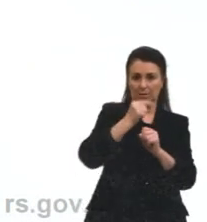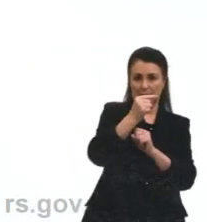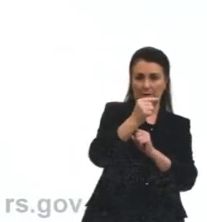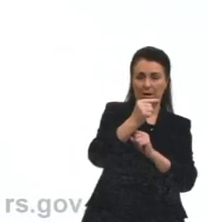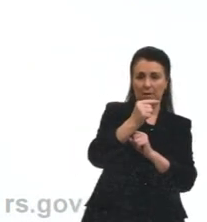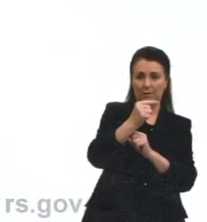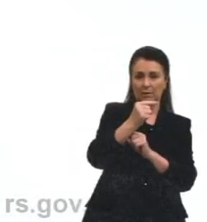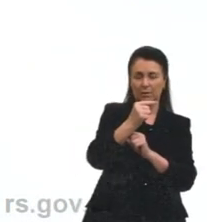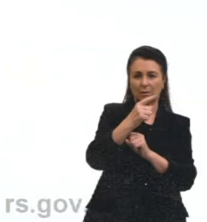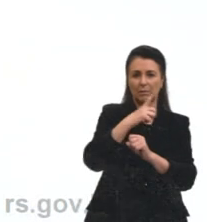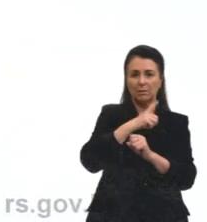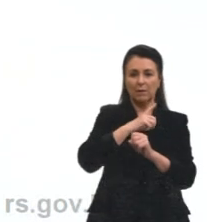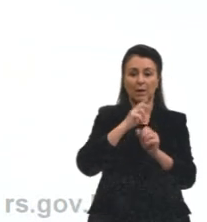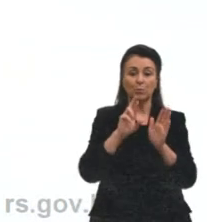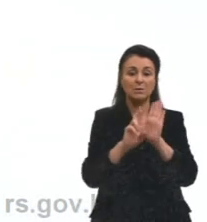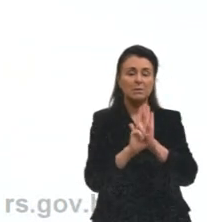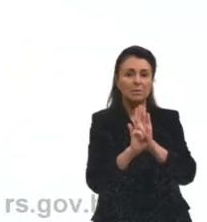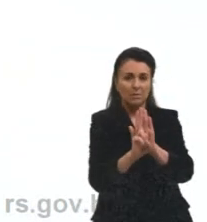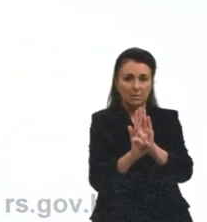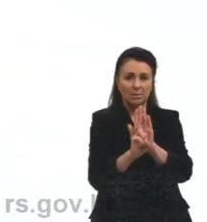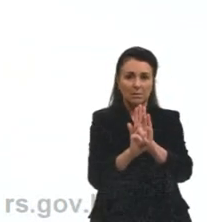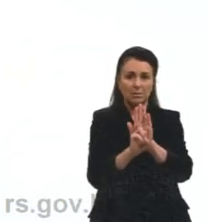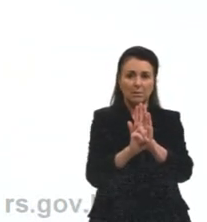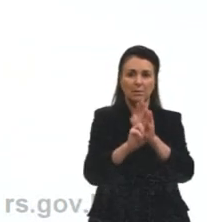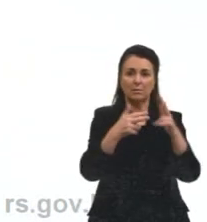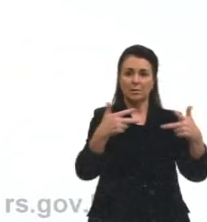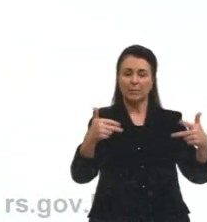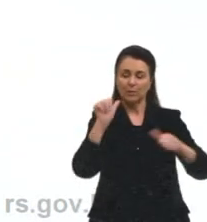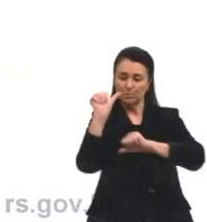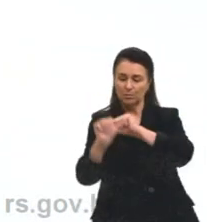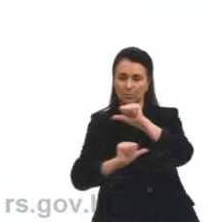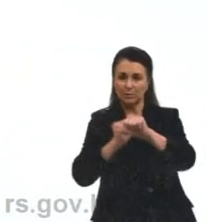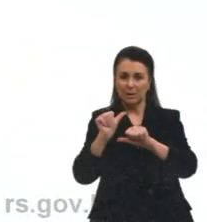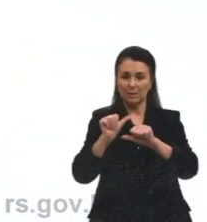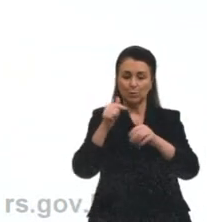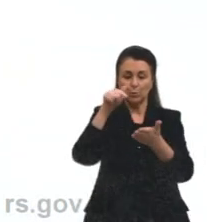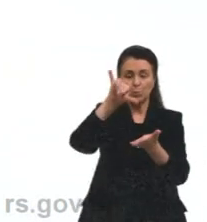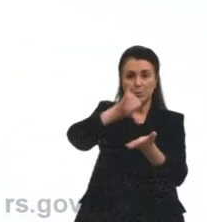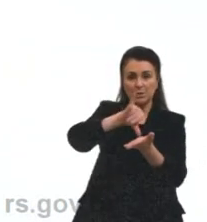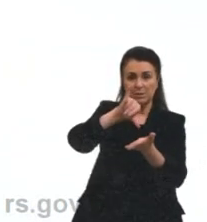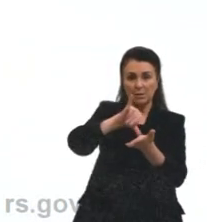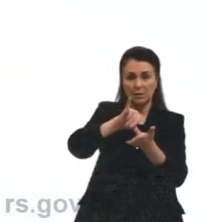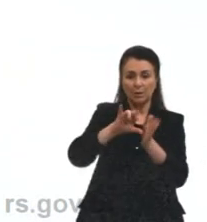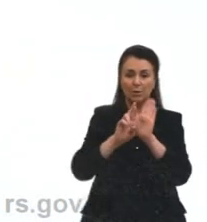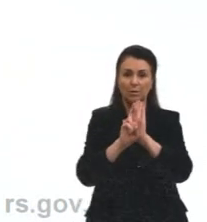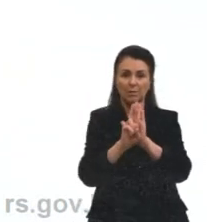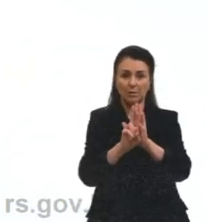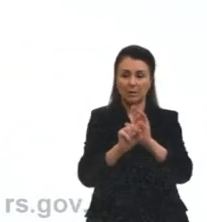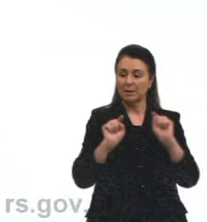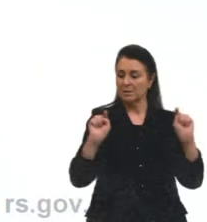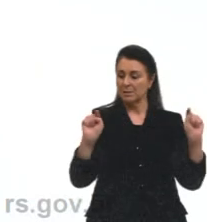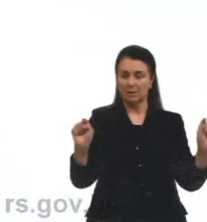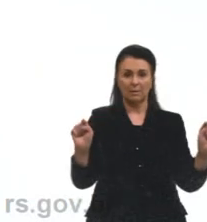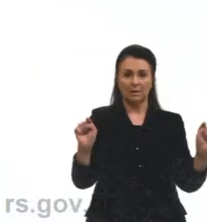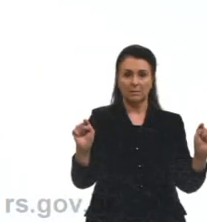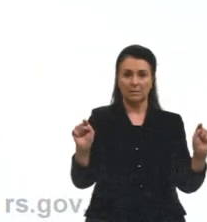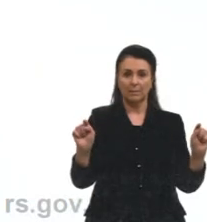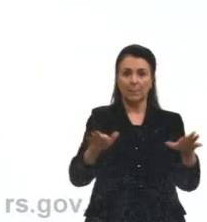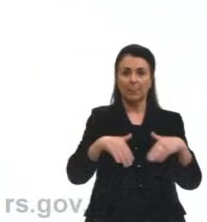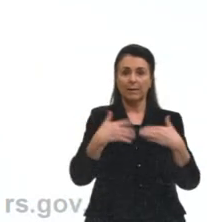que tem representativos né os elementos de transição são os do centro e representativos são as nossas traz